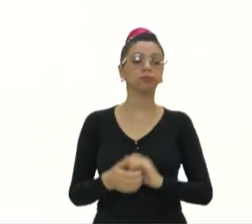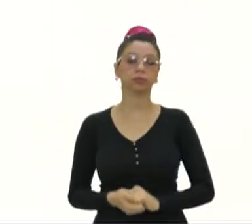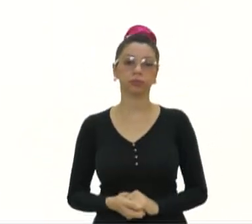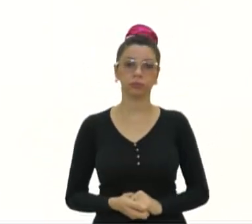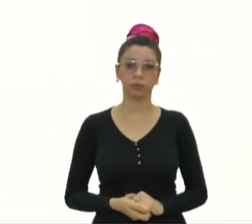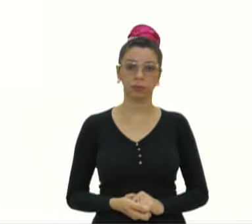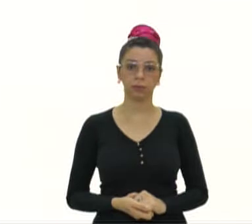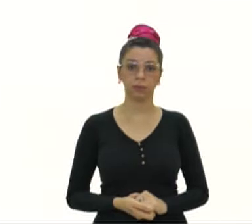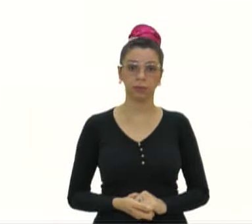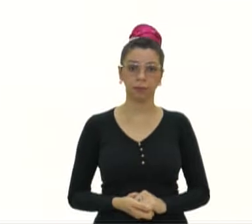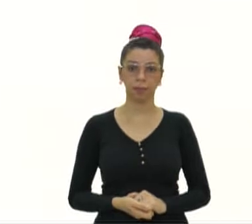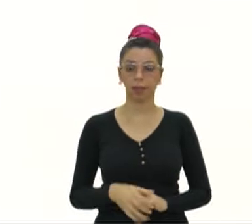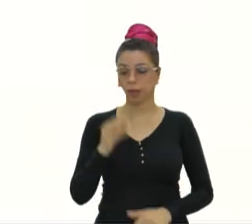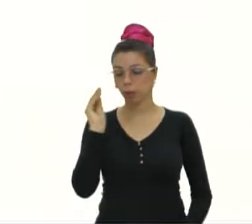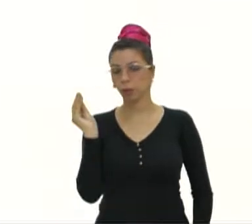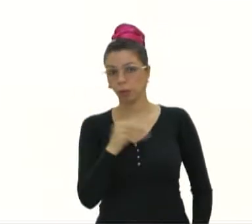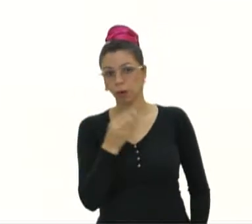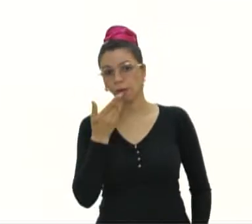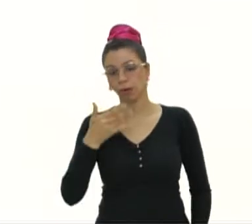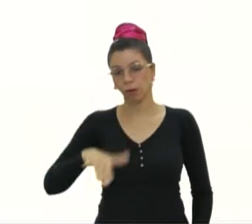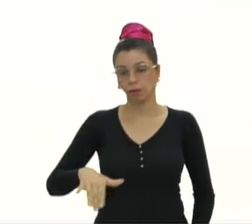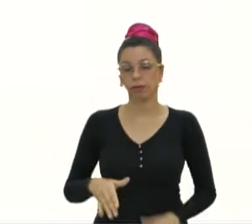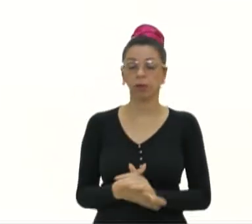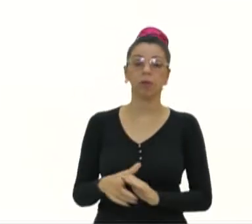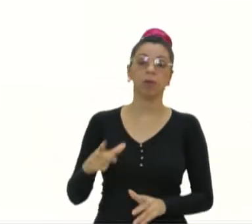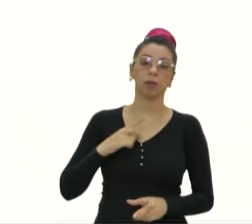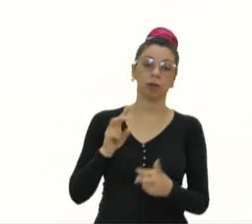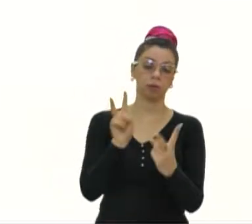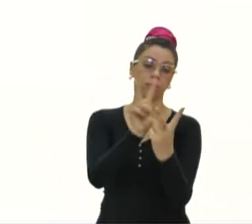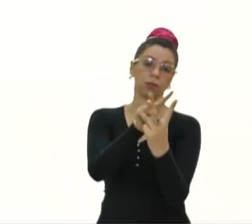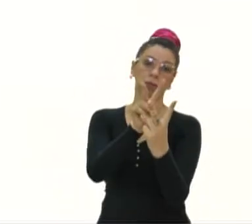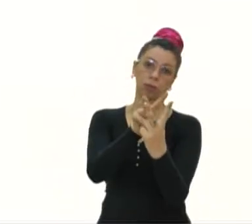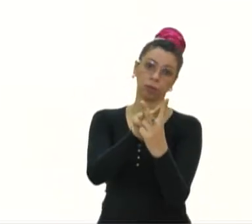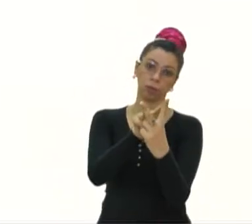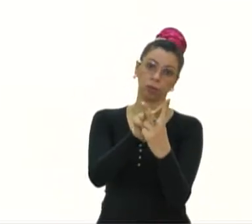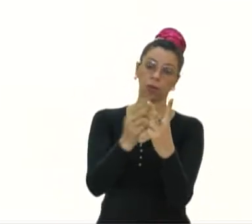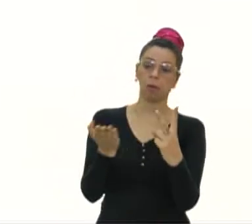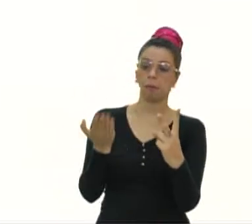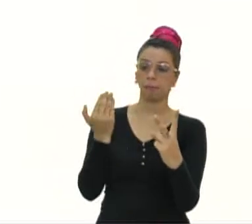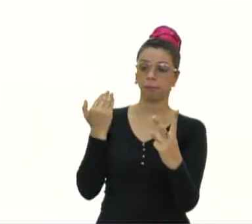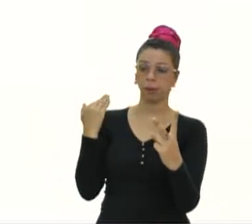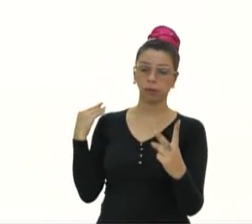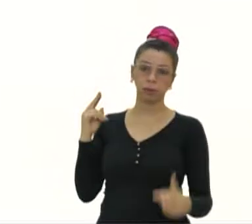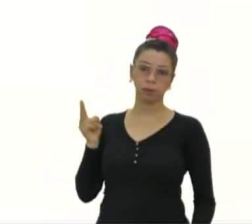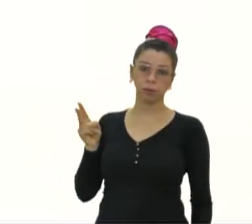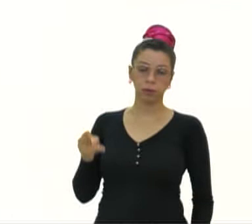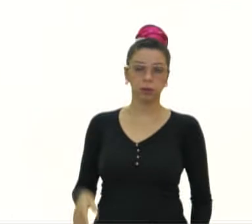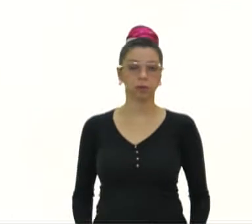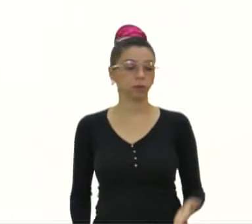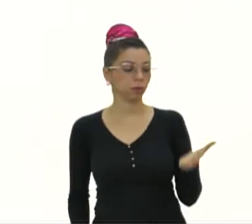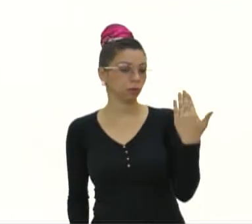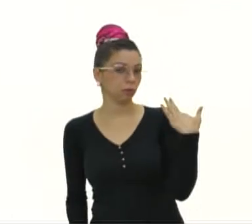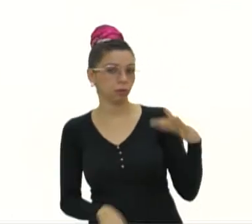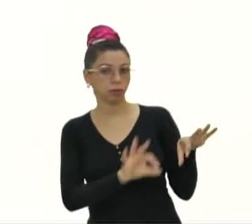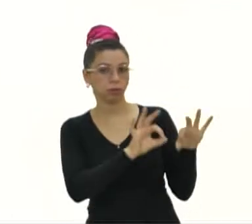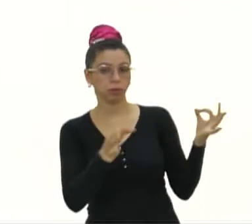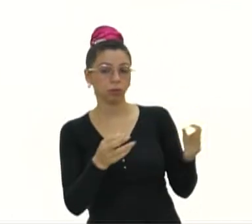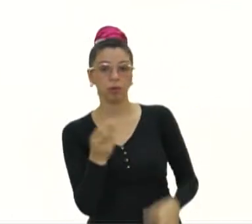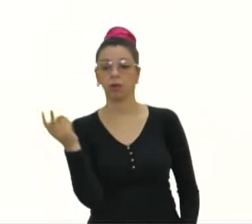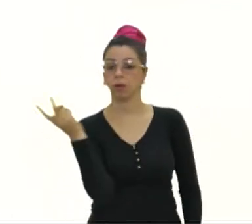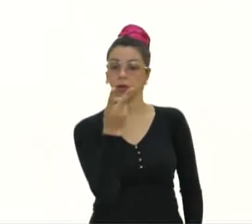no passado contínuo e uma no passado simples. Por quê? Porque já aconteceu esse fato, então as 2 se encontram lá no